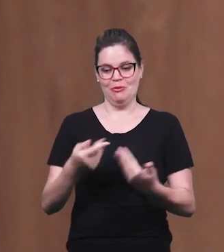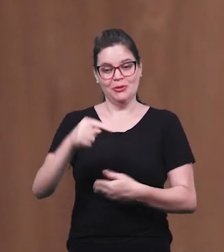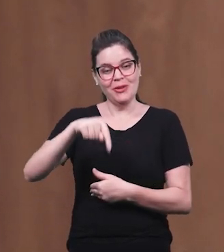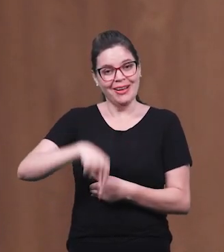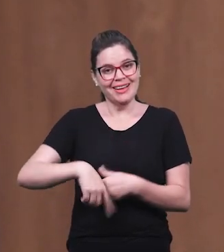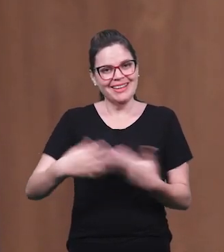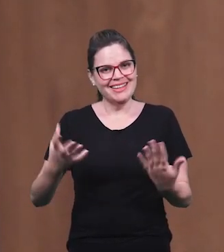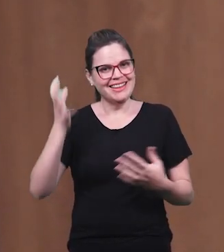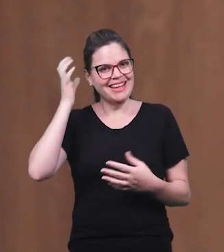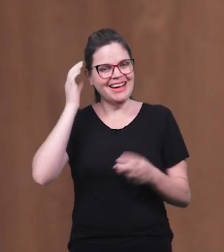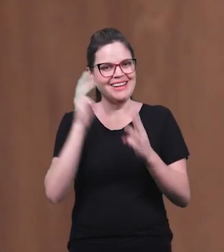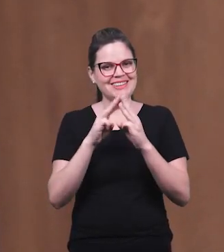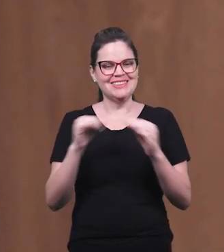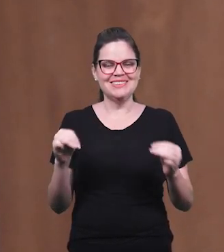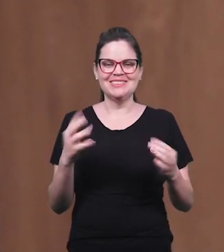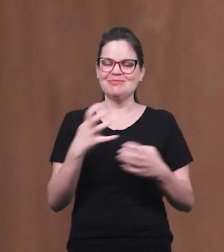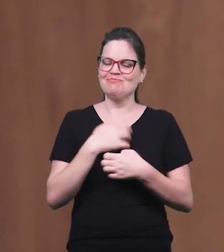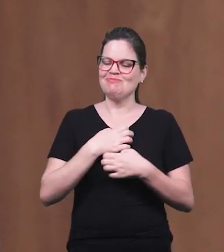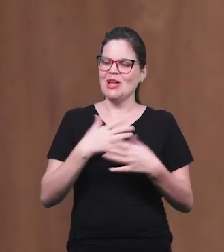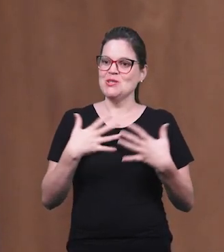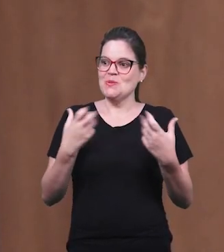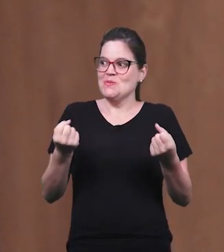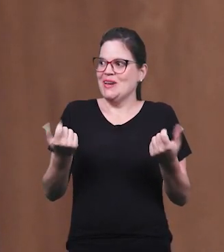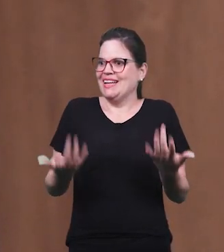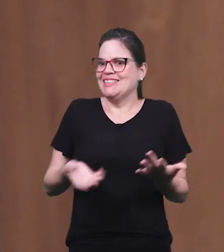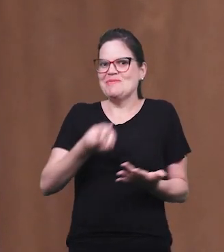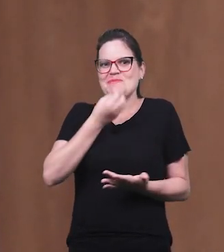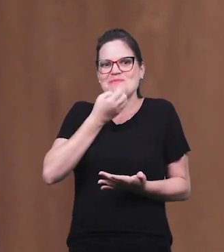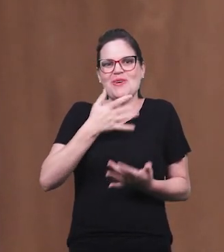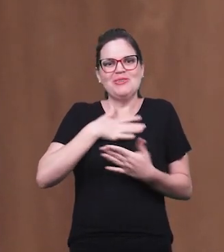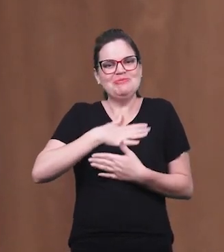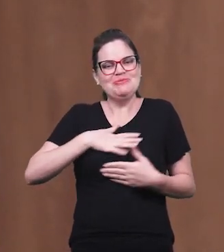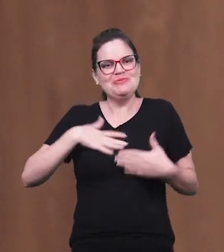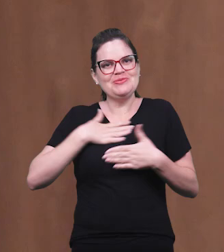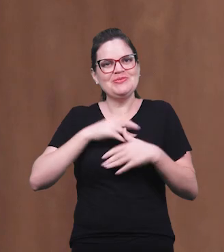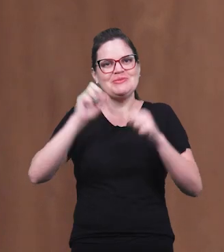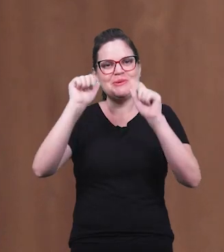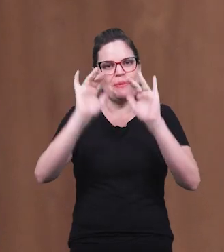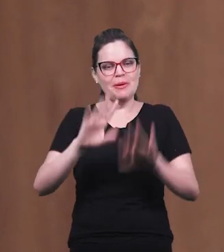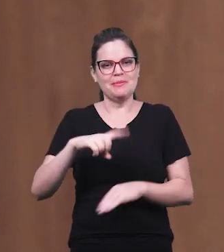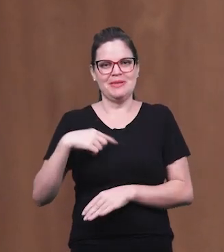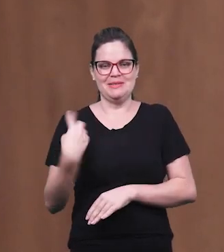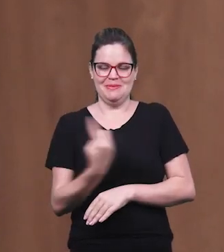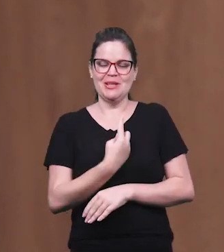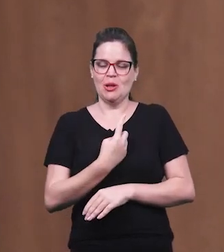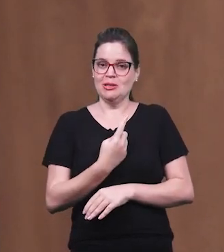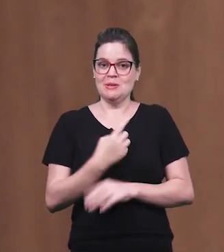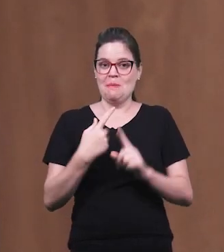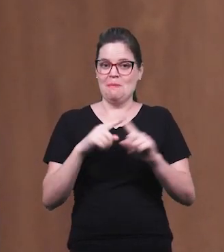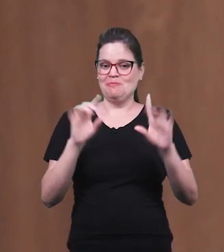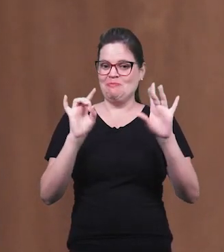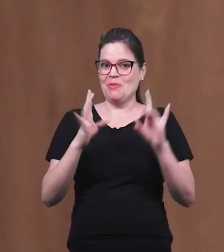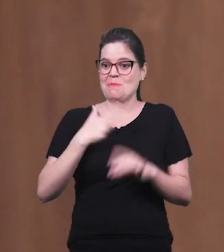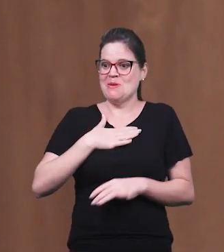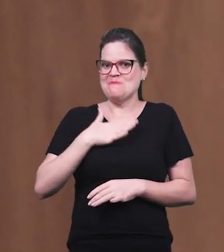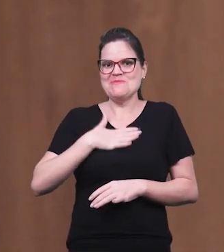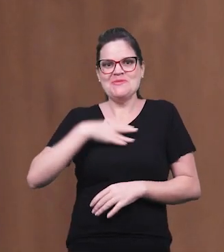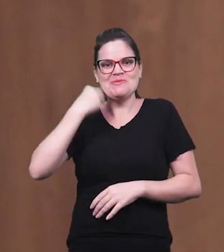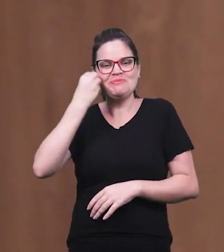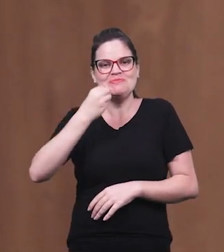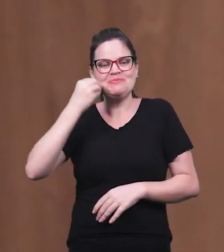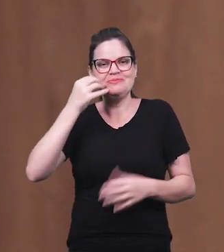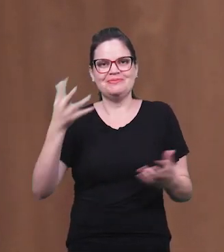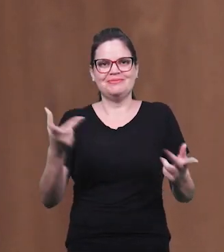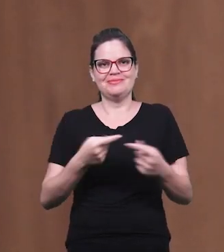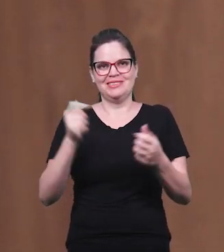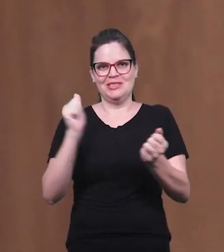né, que foi uma agradável surpresa, né, uma bênção do Senhor para mim, né, poder participar aqui